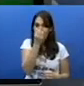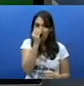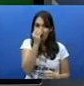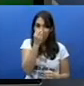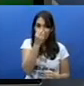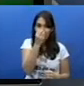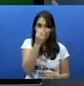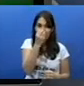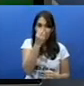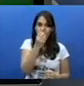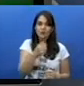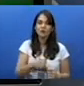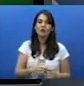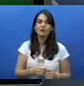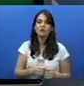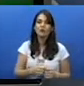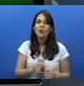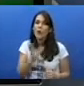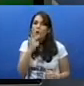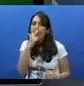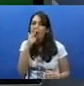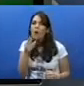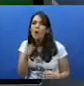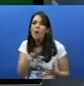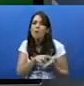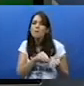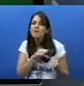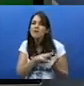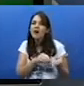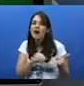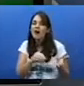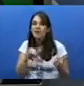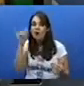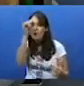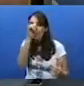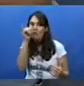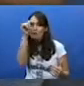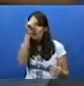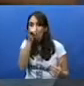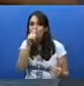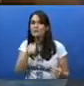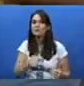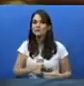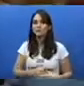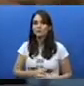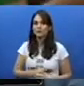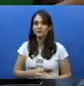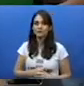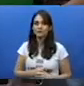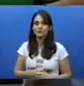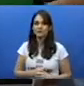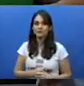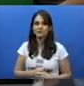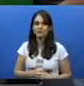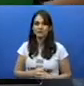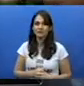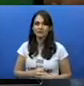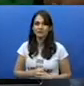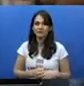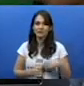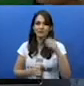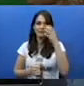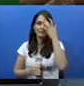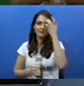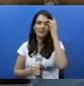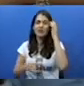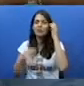bobó? Você sabe. O palhaço imitava o bobo da corte.